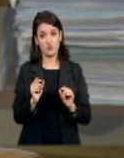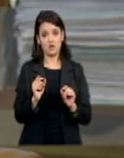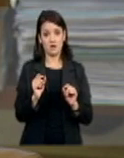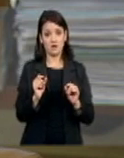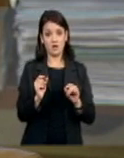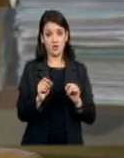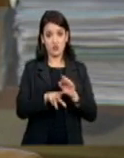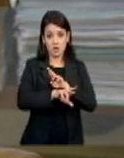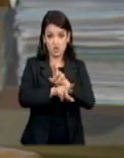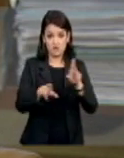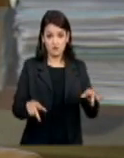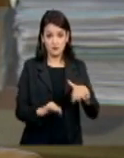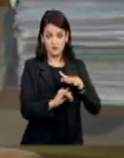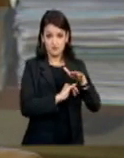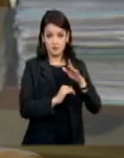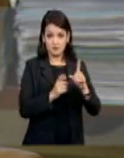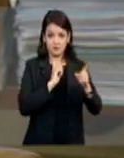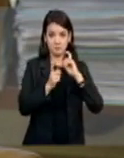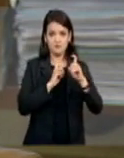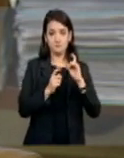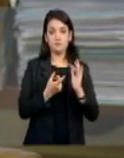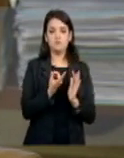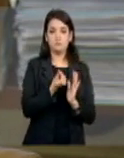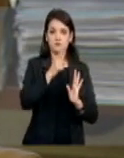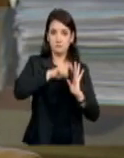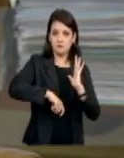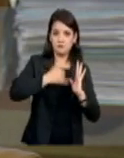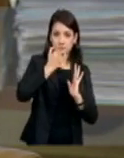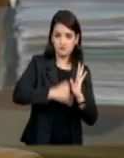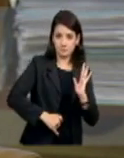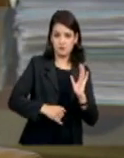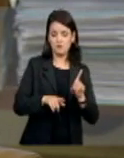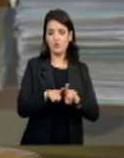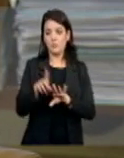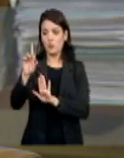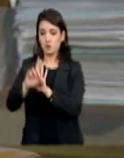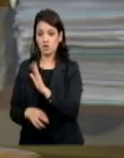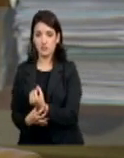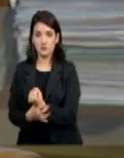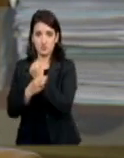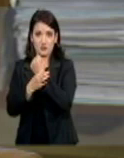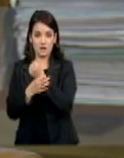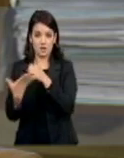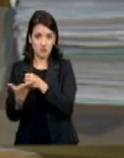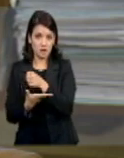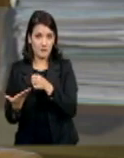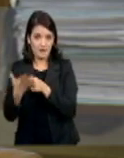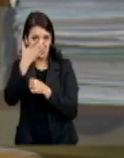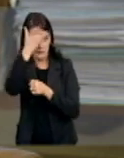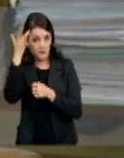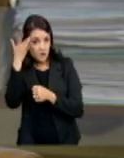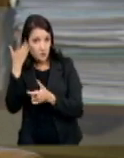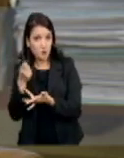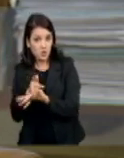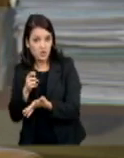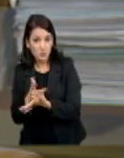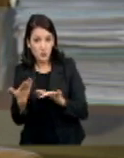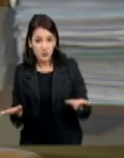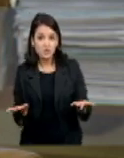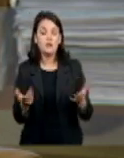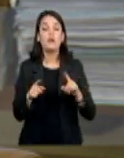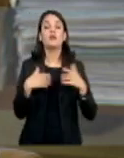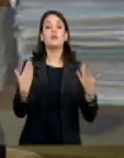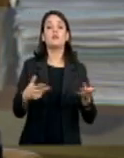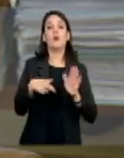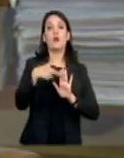da administração tributária de um lado e os direitos e garantias básicas dos contribuintes de outros a resolução